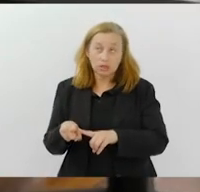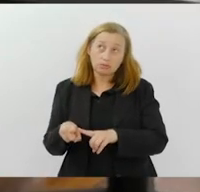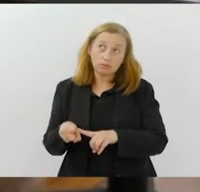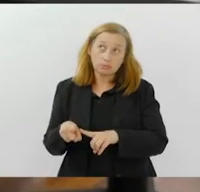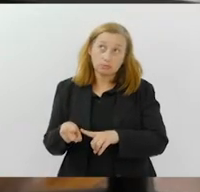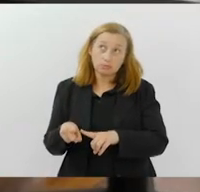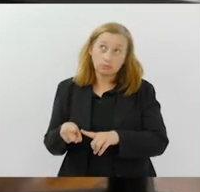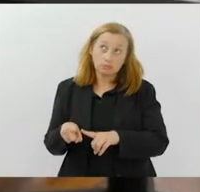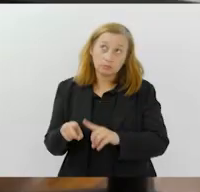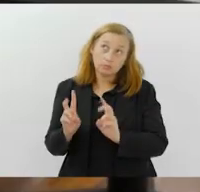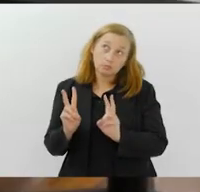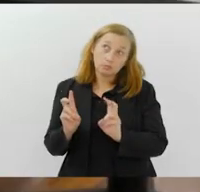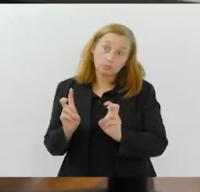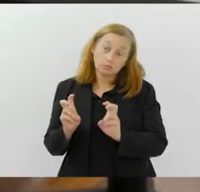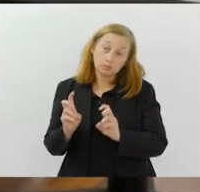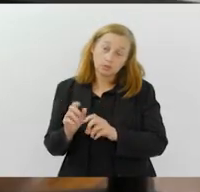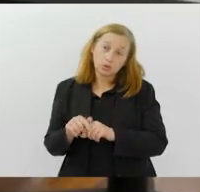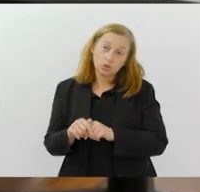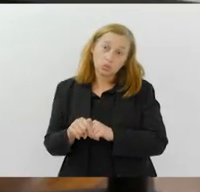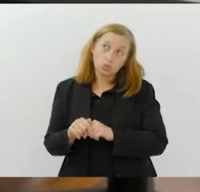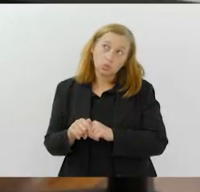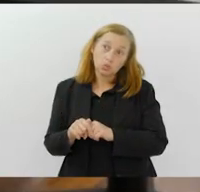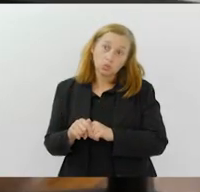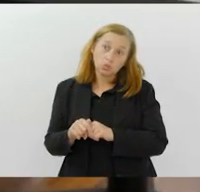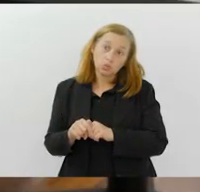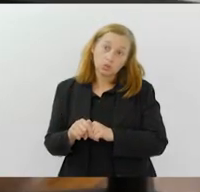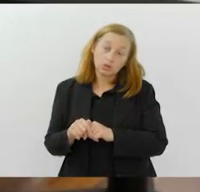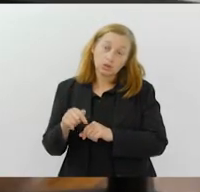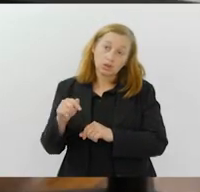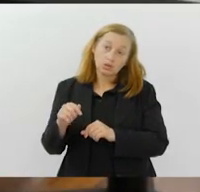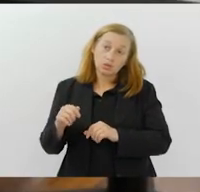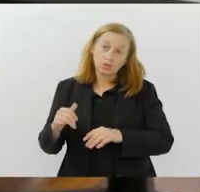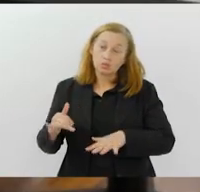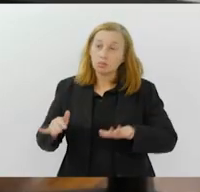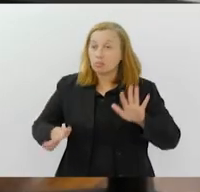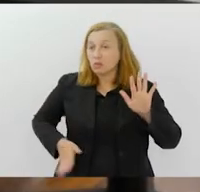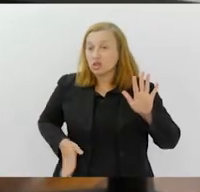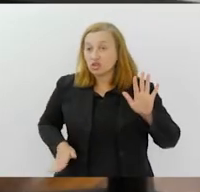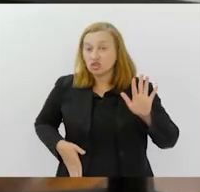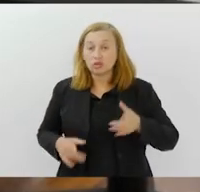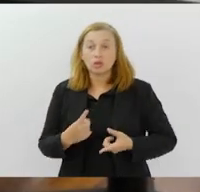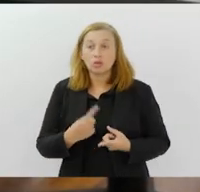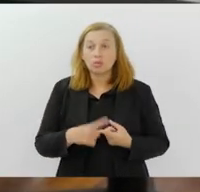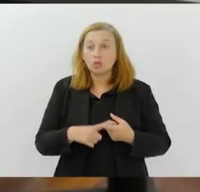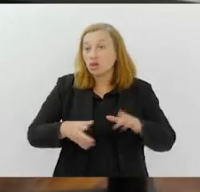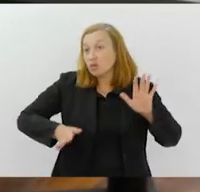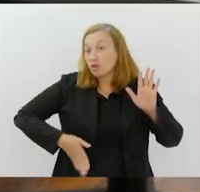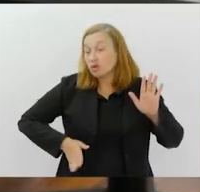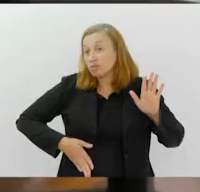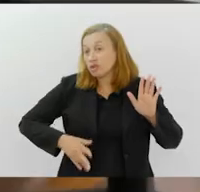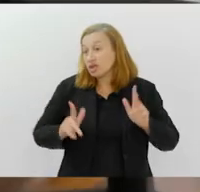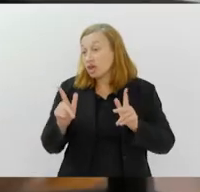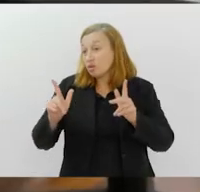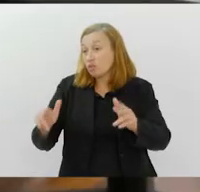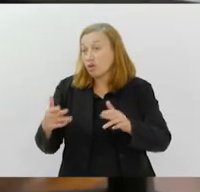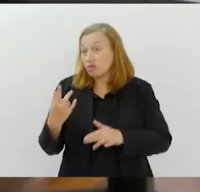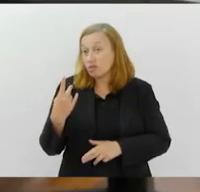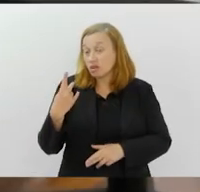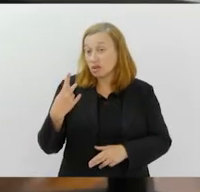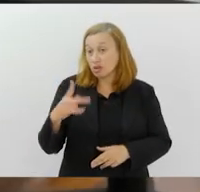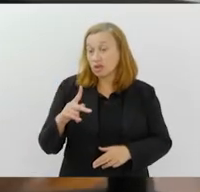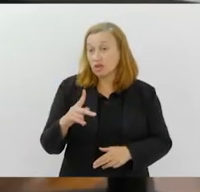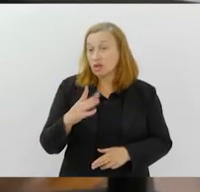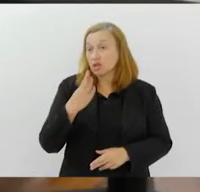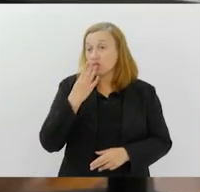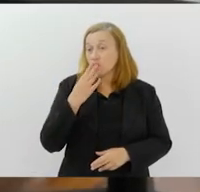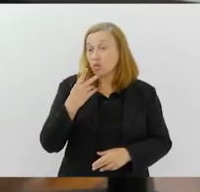e entre aspas ou entre parênteses miliante porque o hum miliante é de sua cor ele não pode exagerar